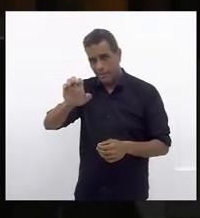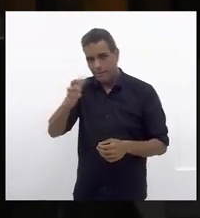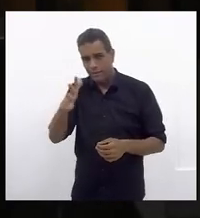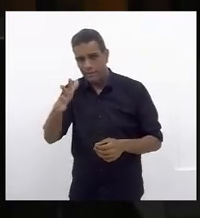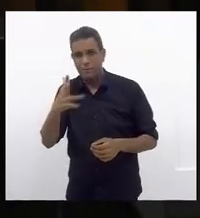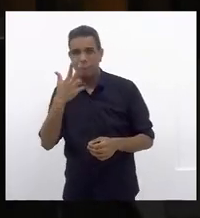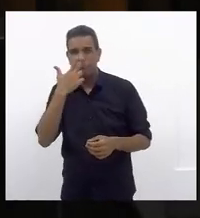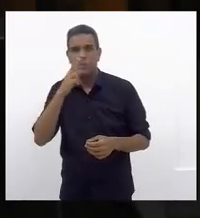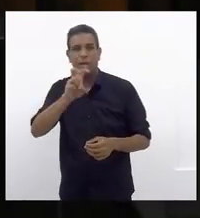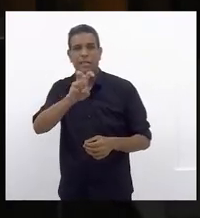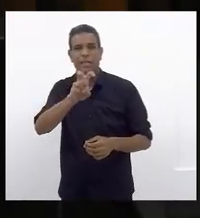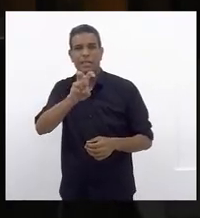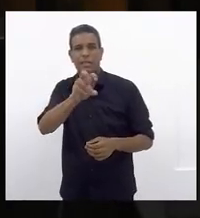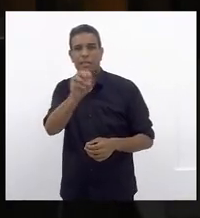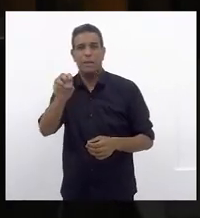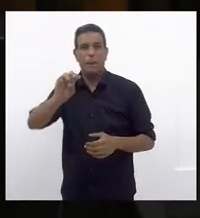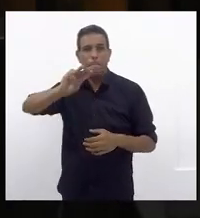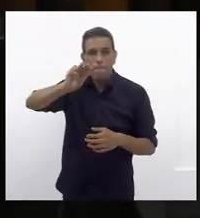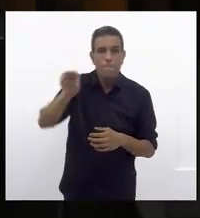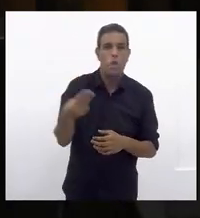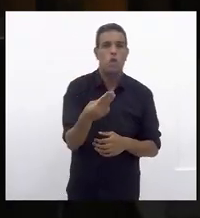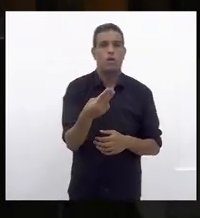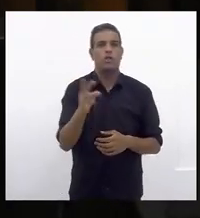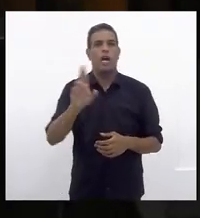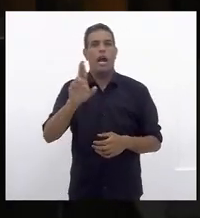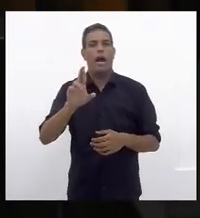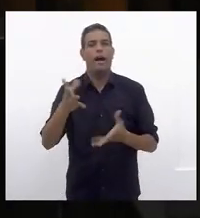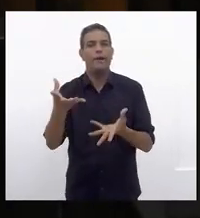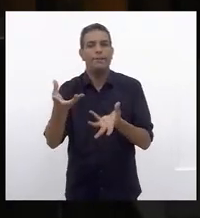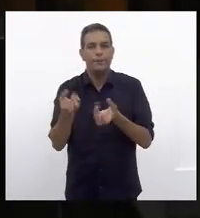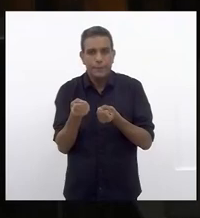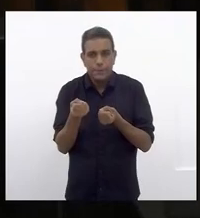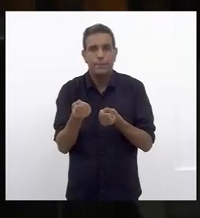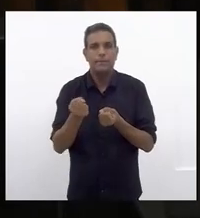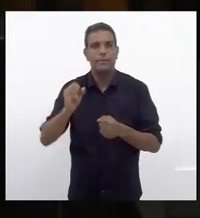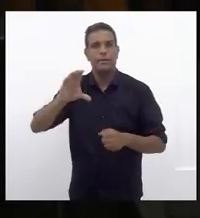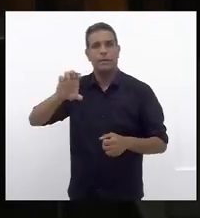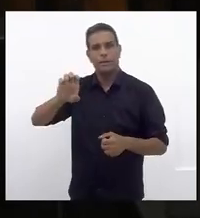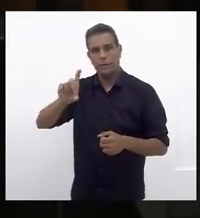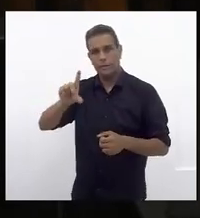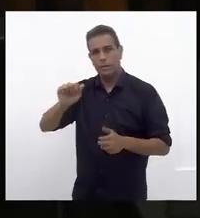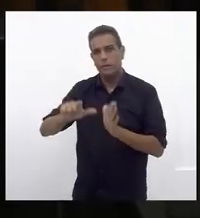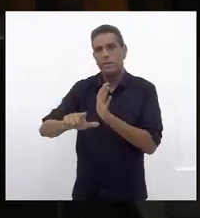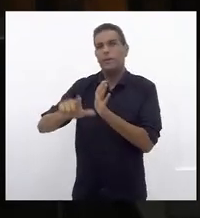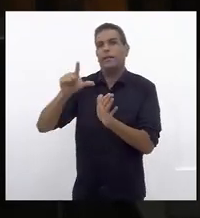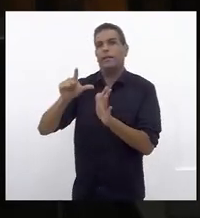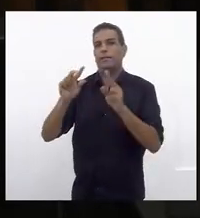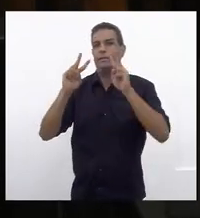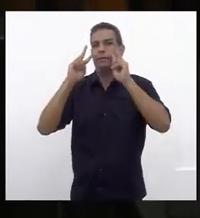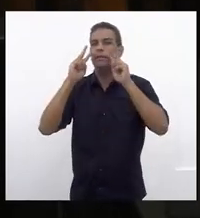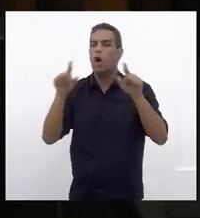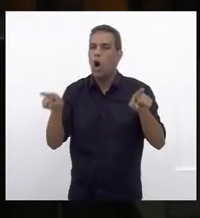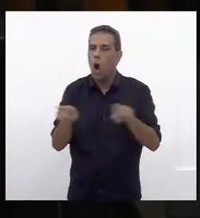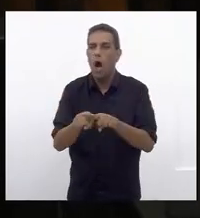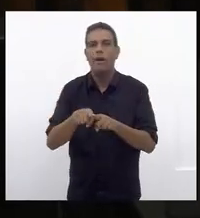como 500 milhões de reais por mês. Se você antecipa a operação assistida,